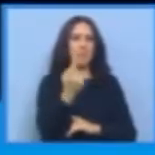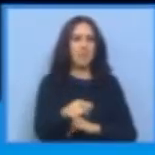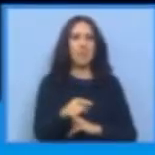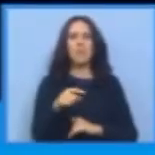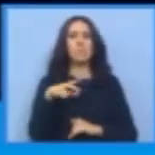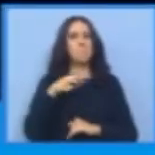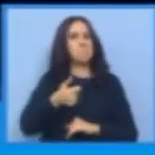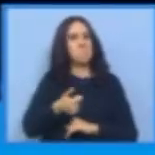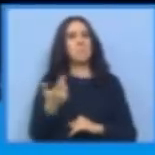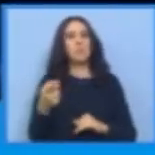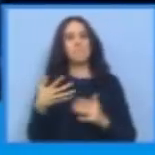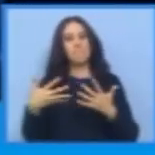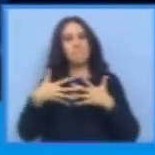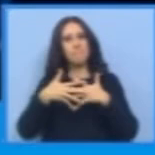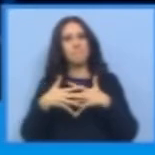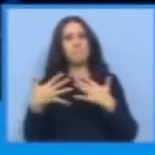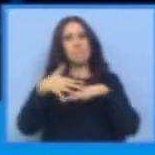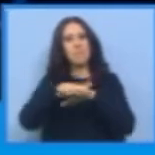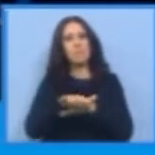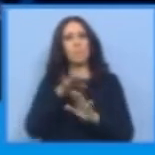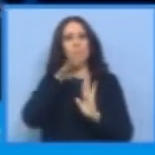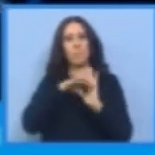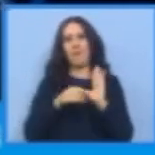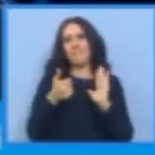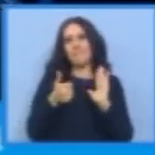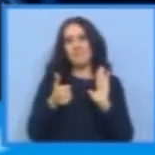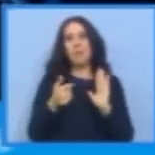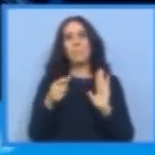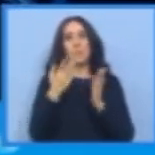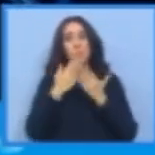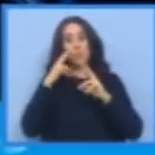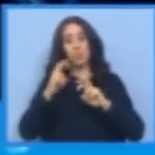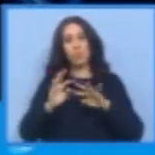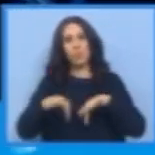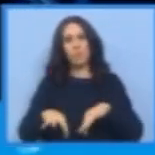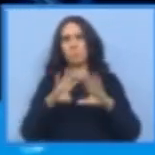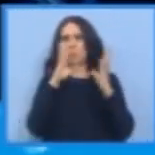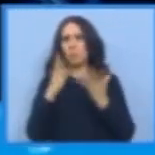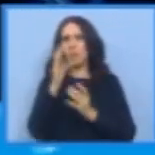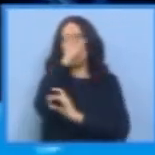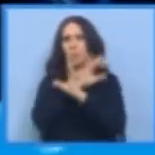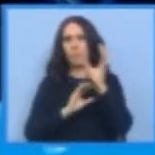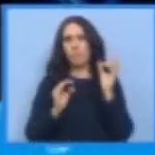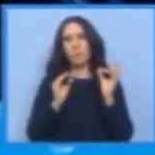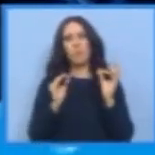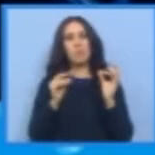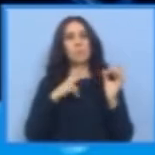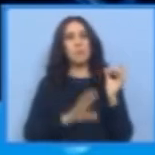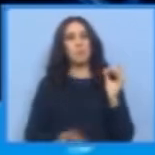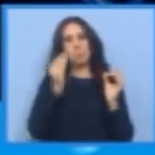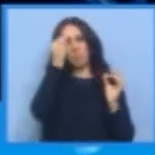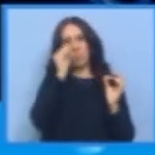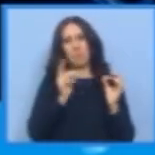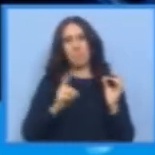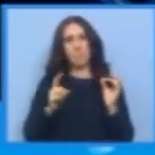integração que é muito bom e no fim o estudo faz uma série de recomendações a nível global, a nível europeu e a nível nacional para